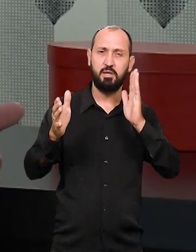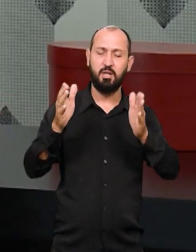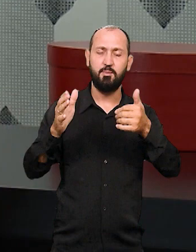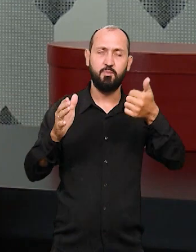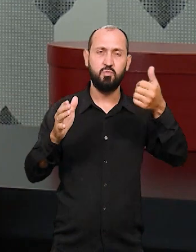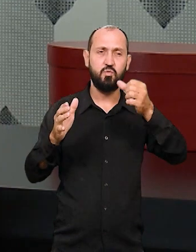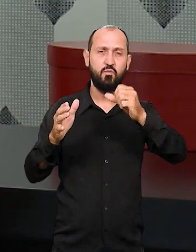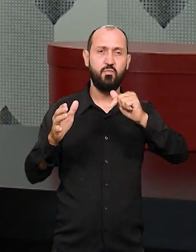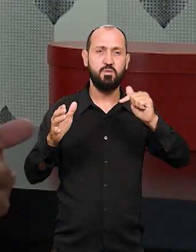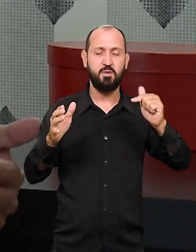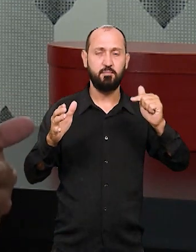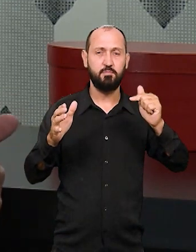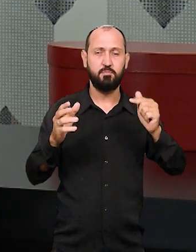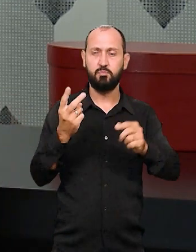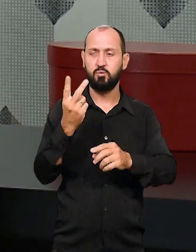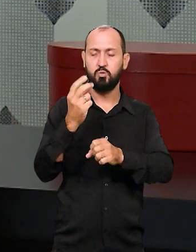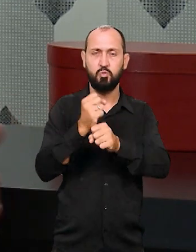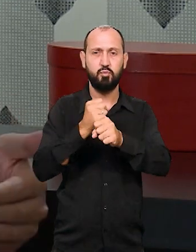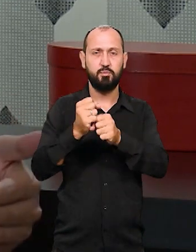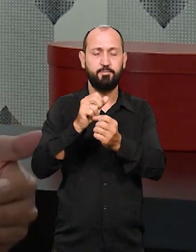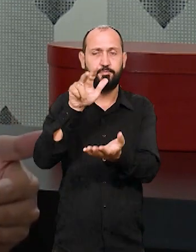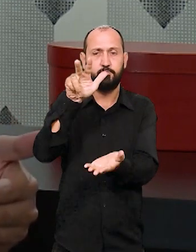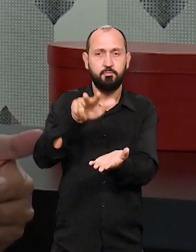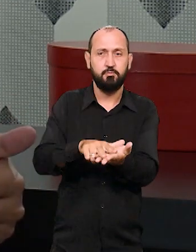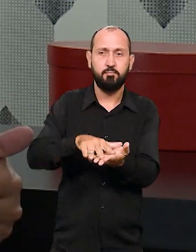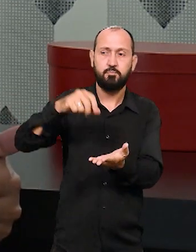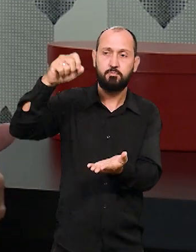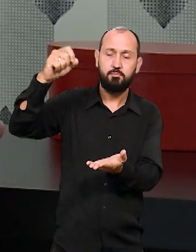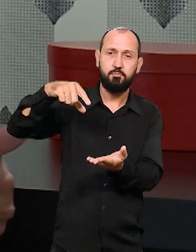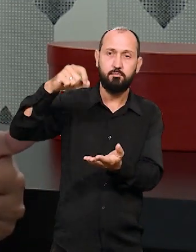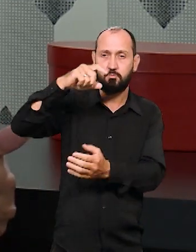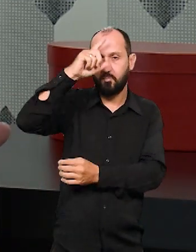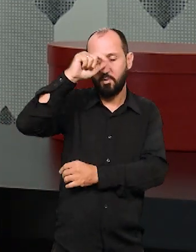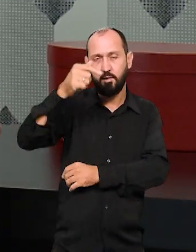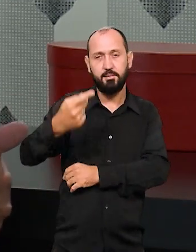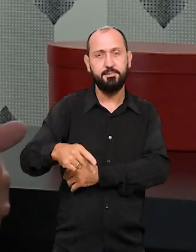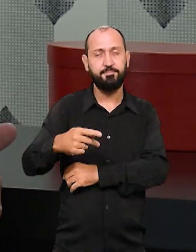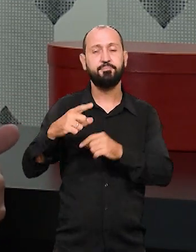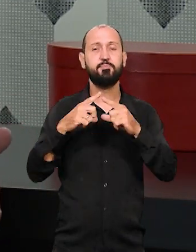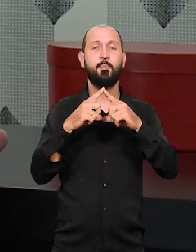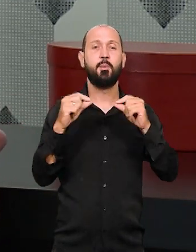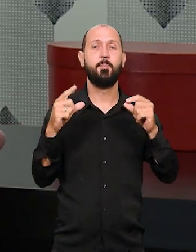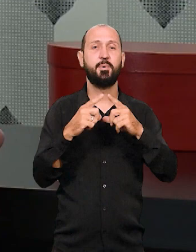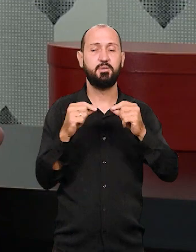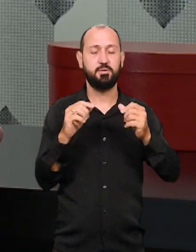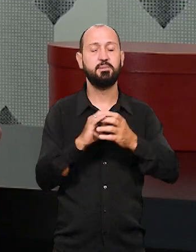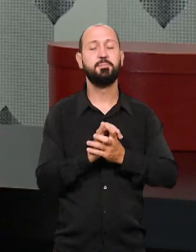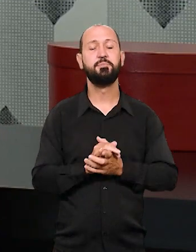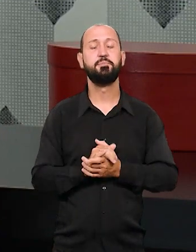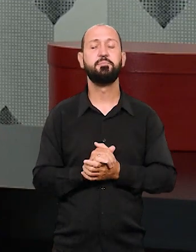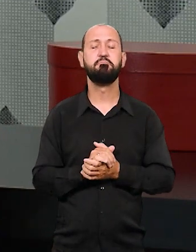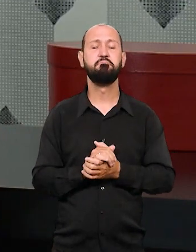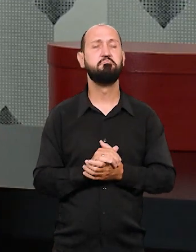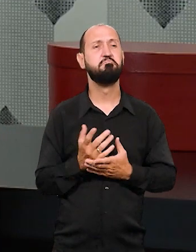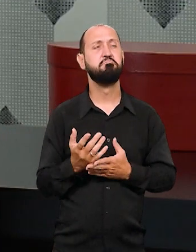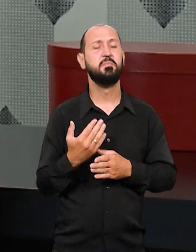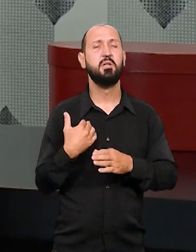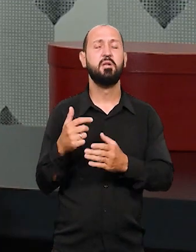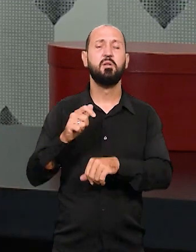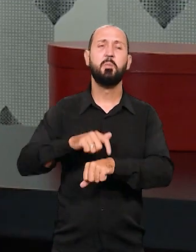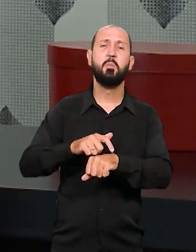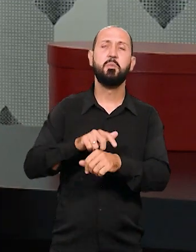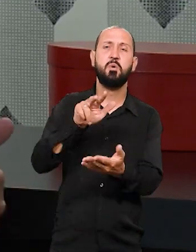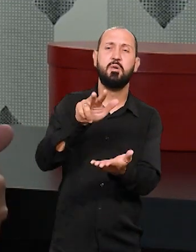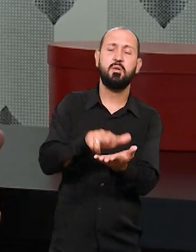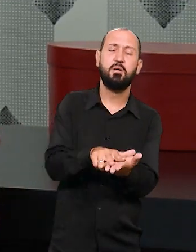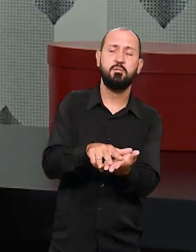95 a 97. Eu fiquei 2 anos internado em hospitais aqui de Brasília. E